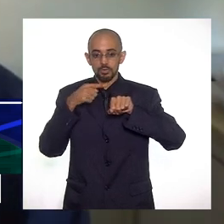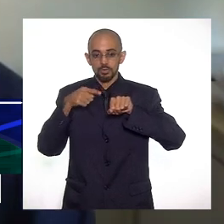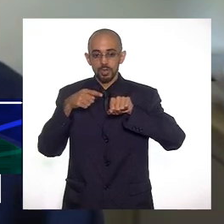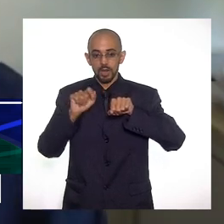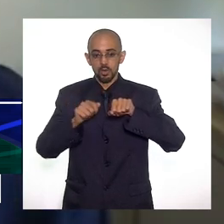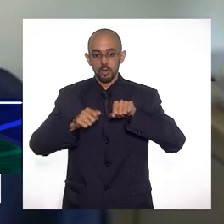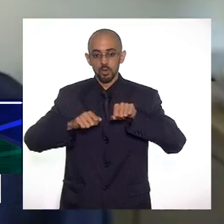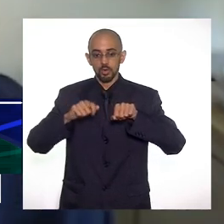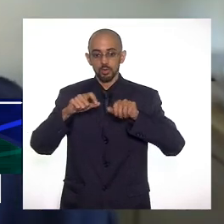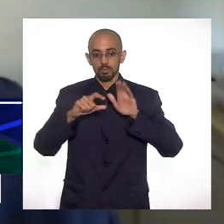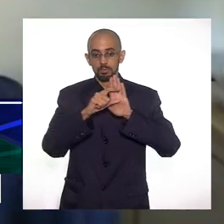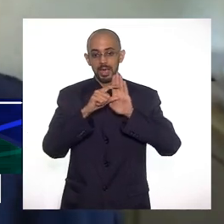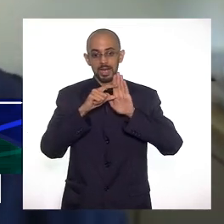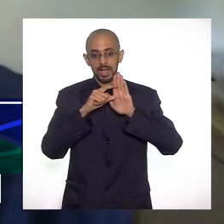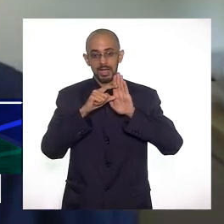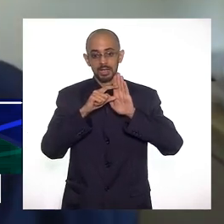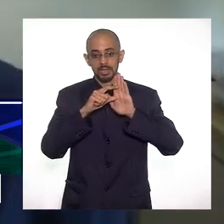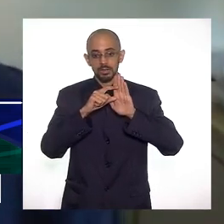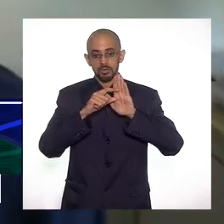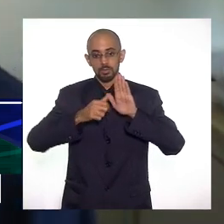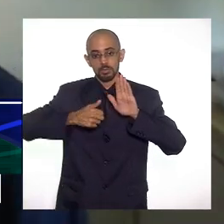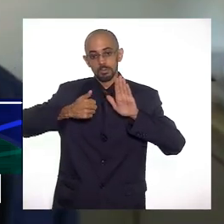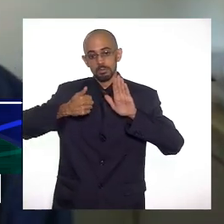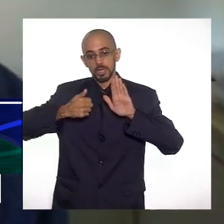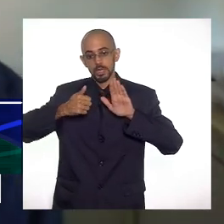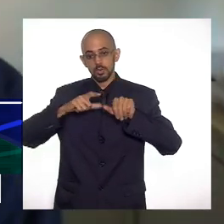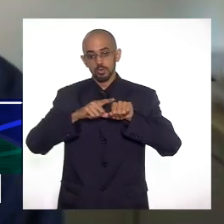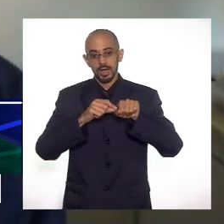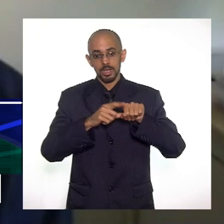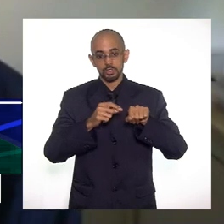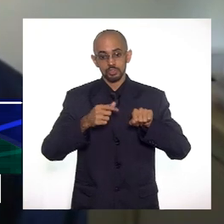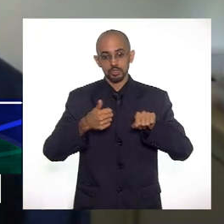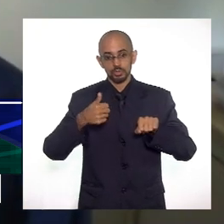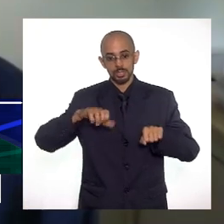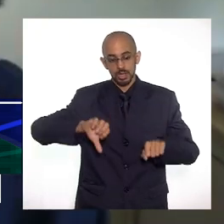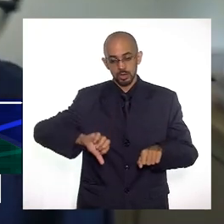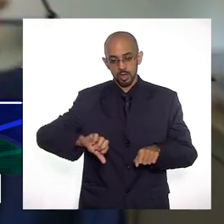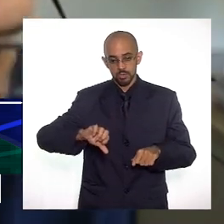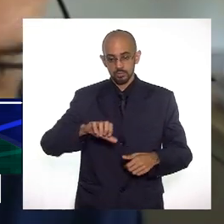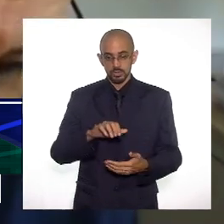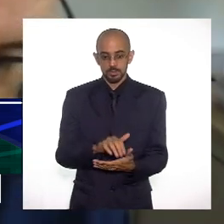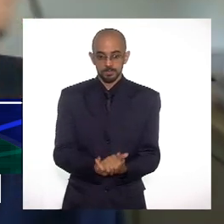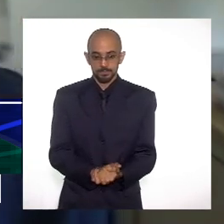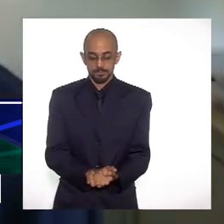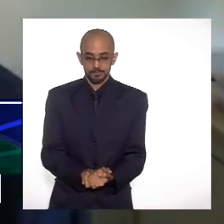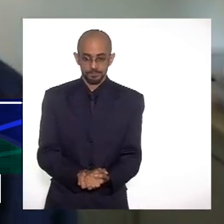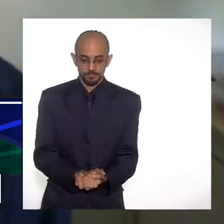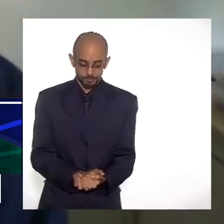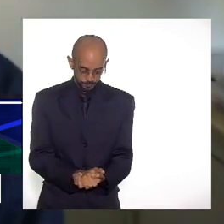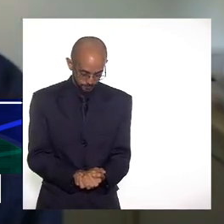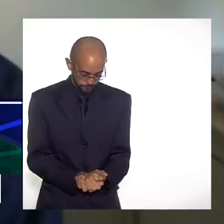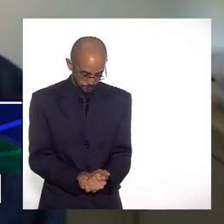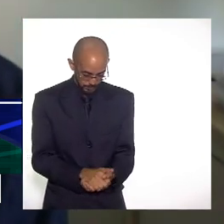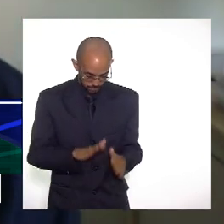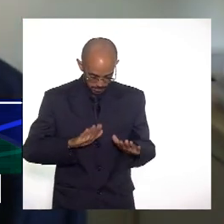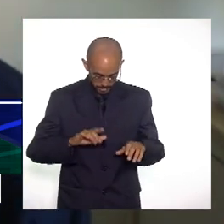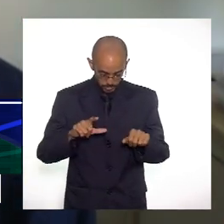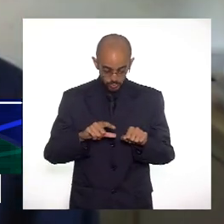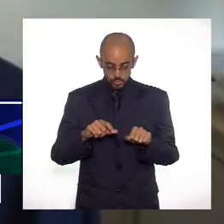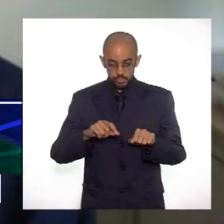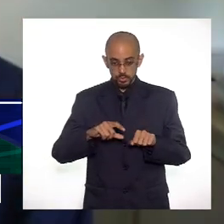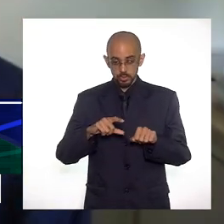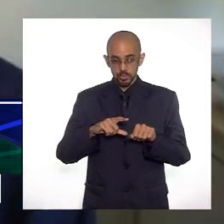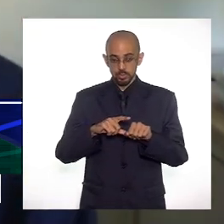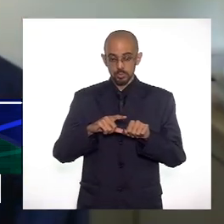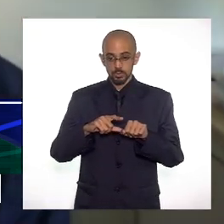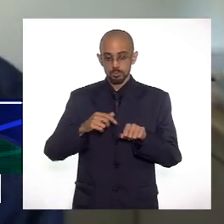1º do artigo 19. O parágrafo 1º do artigo 19, ele exceptua